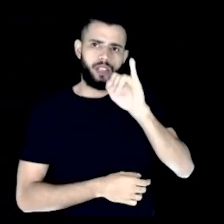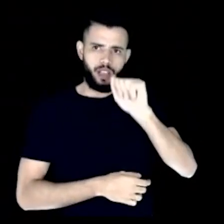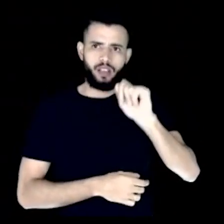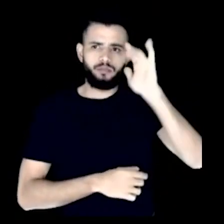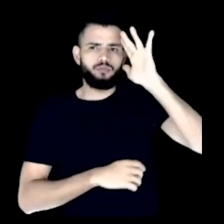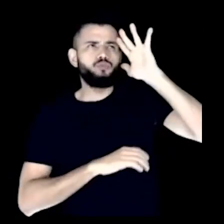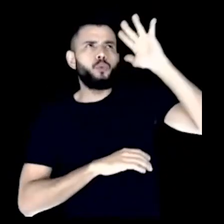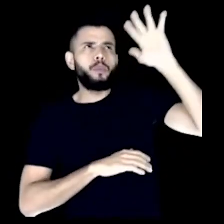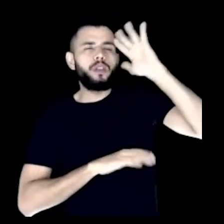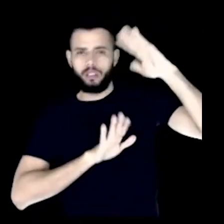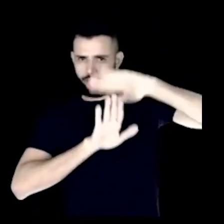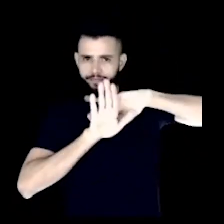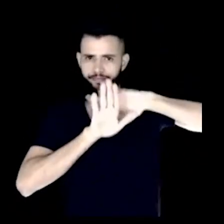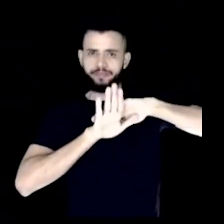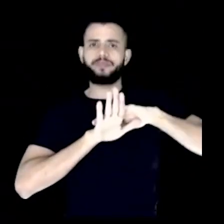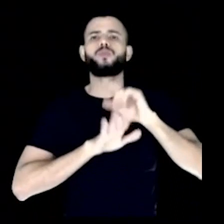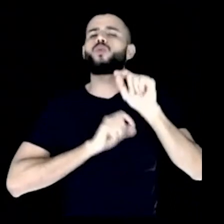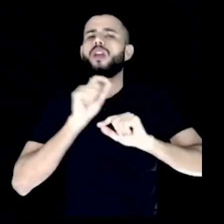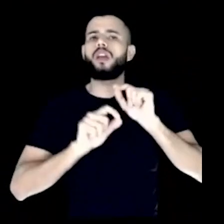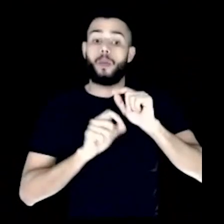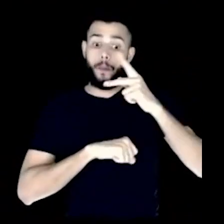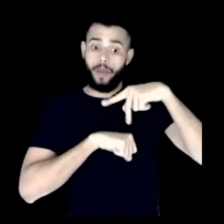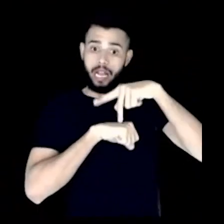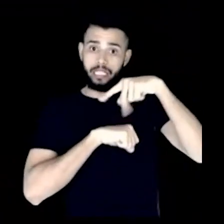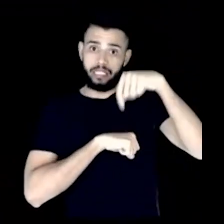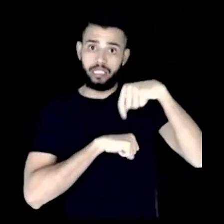Quando, num país onde